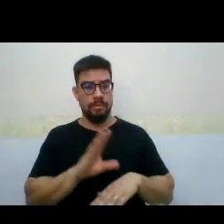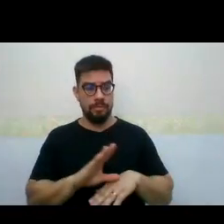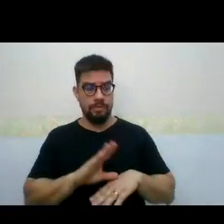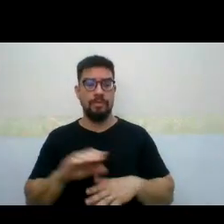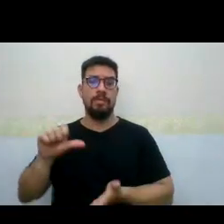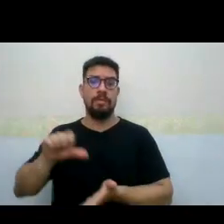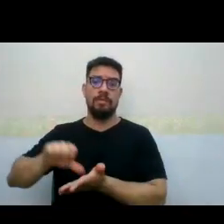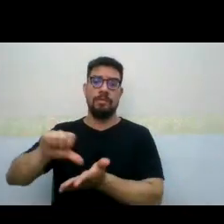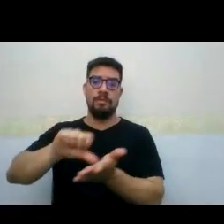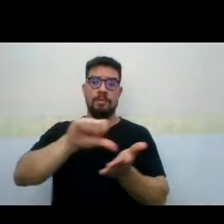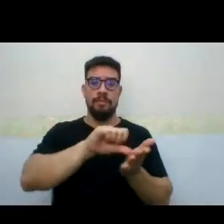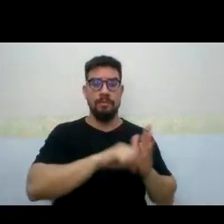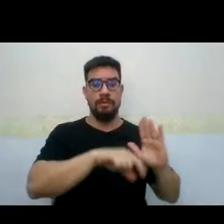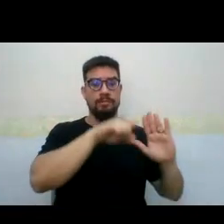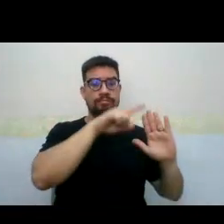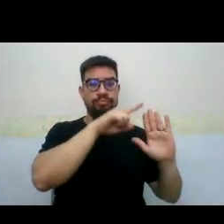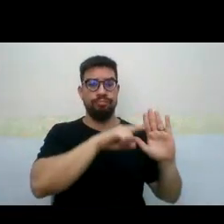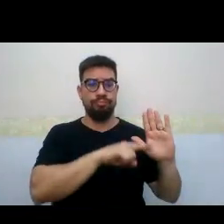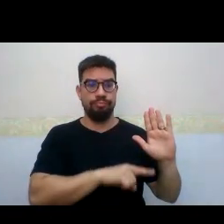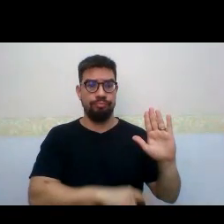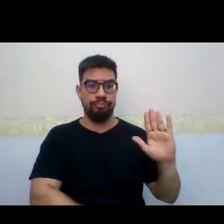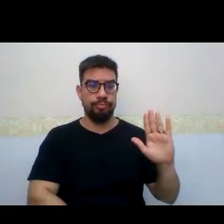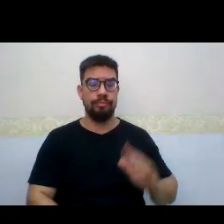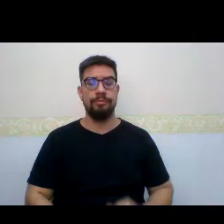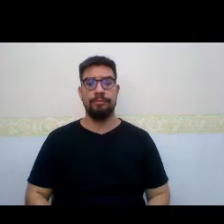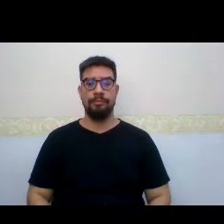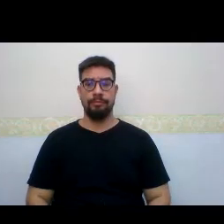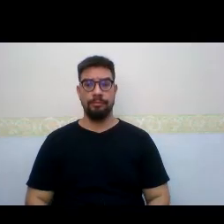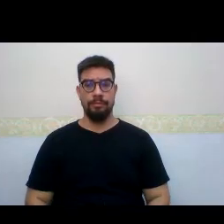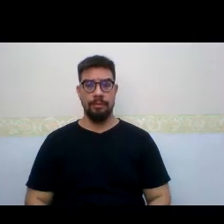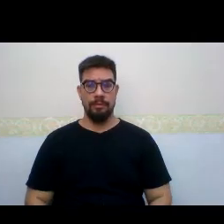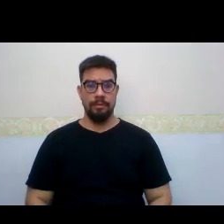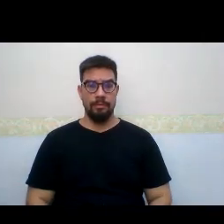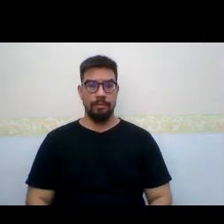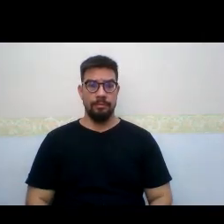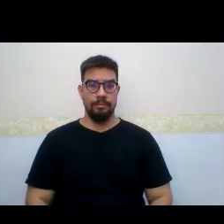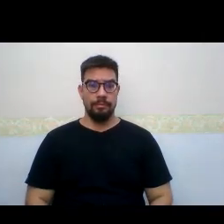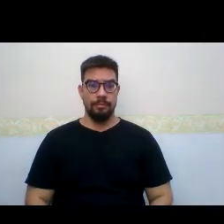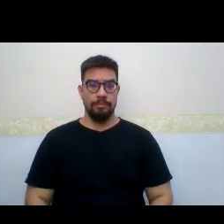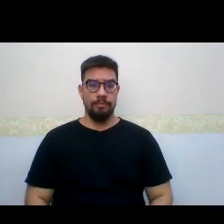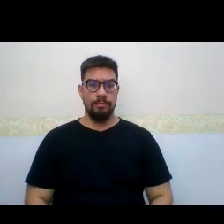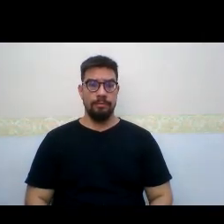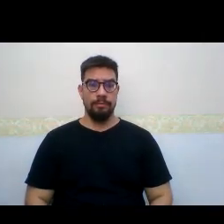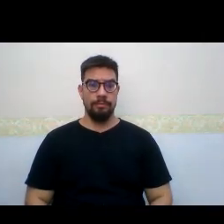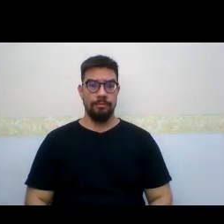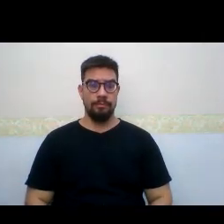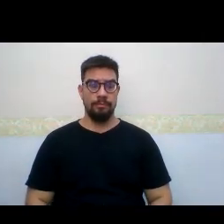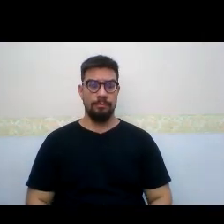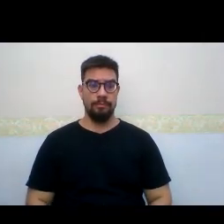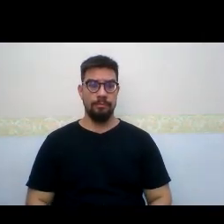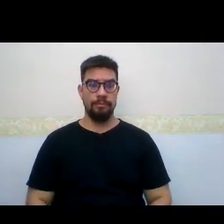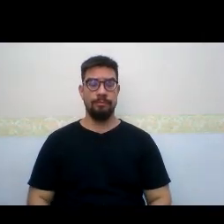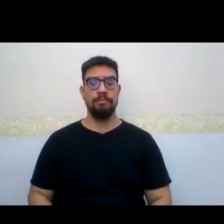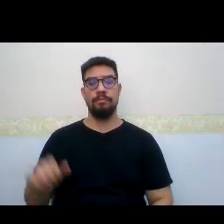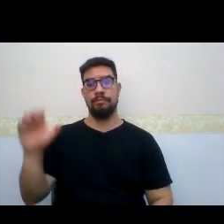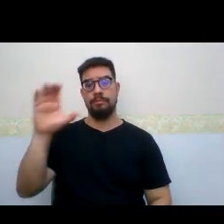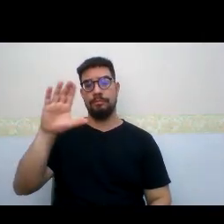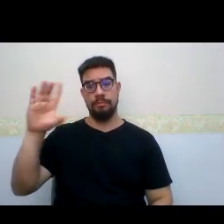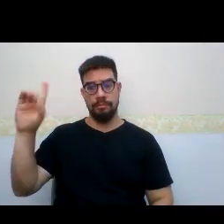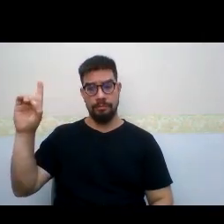Formosas, Belo Horizonte, Buritis, Conselheiro Lafayette, Frutal, Joaíma, Poços de Caldas, coordenador, que é a